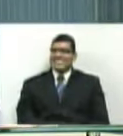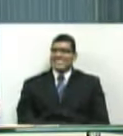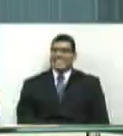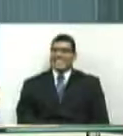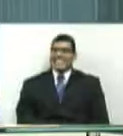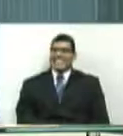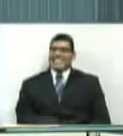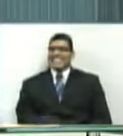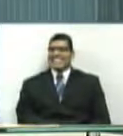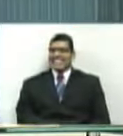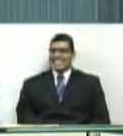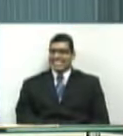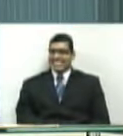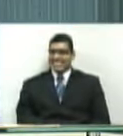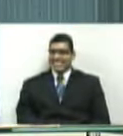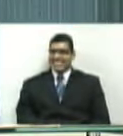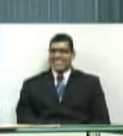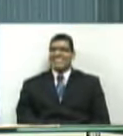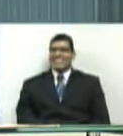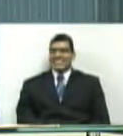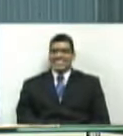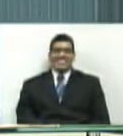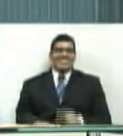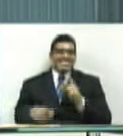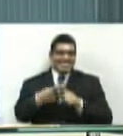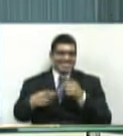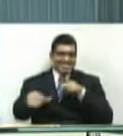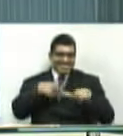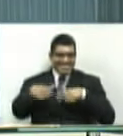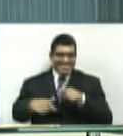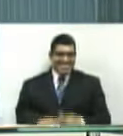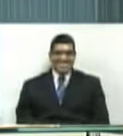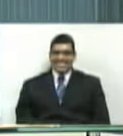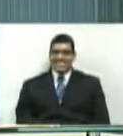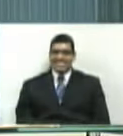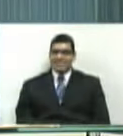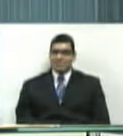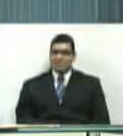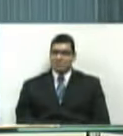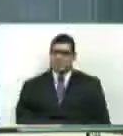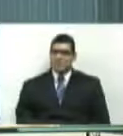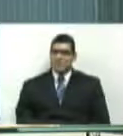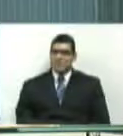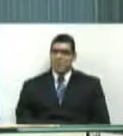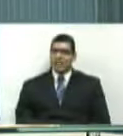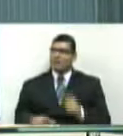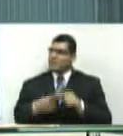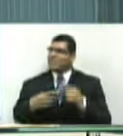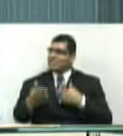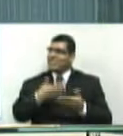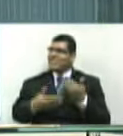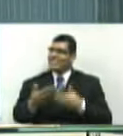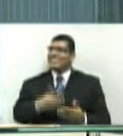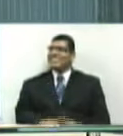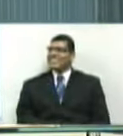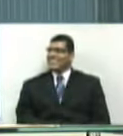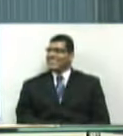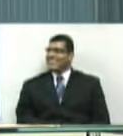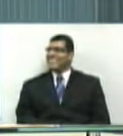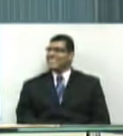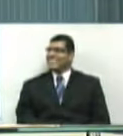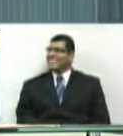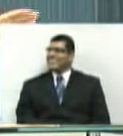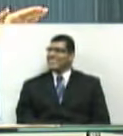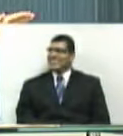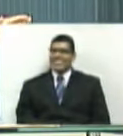fundos: o fundo que recebe as contribuições de quem entrou no serviço público a partir de 2004, que